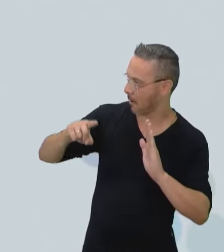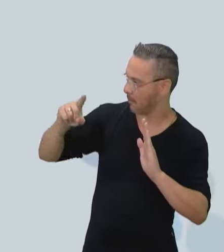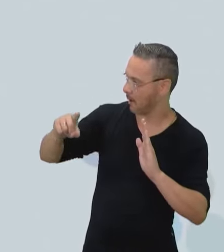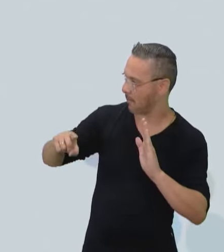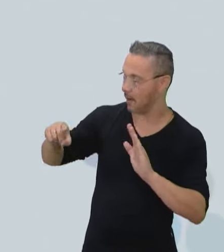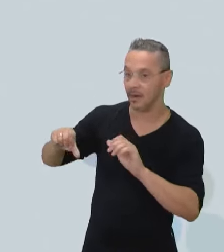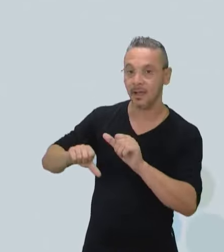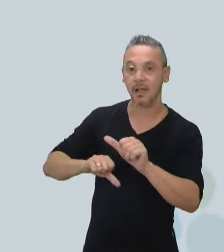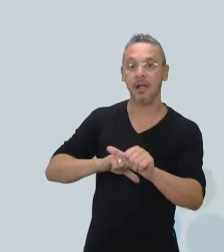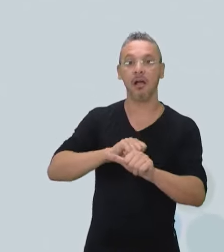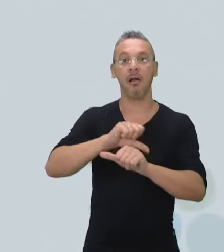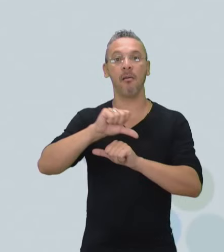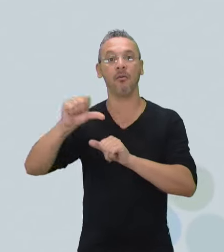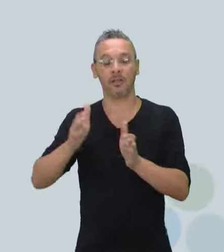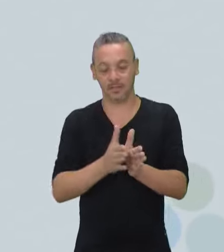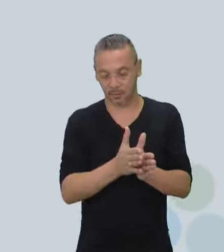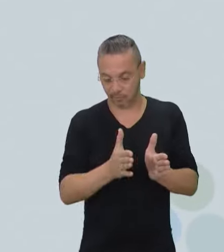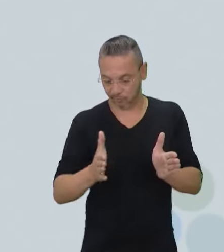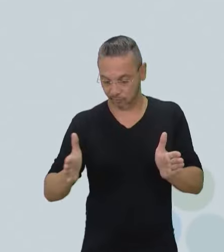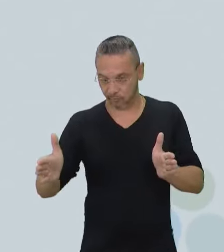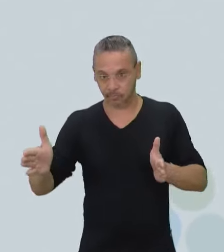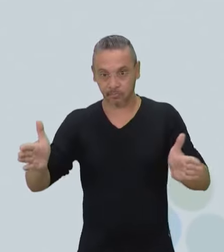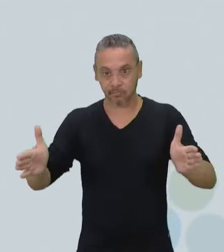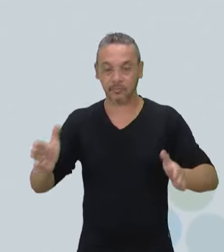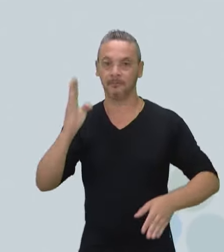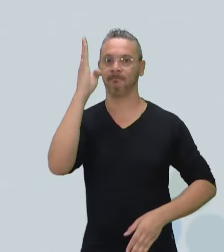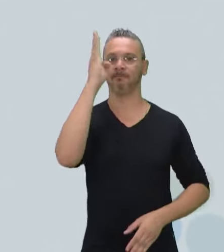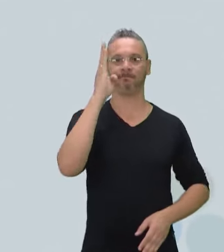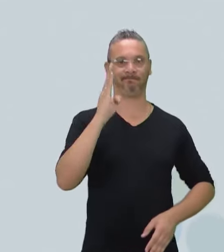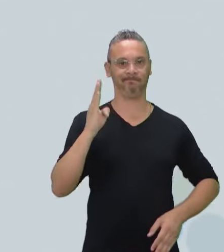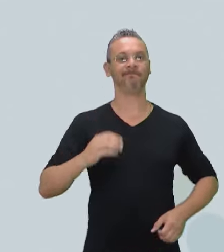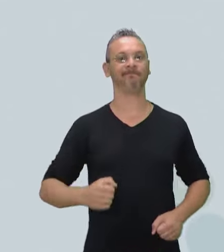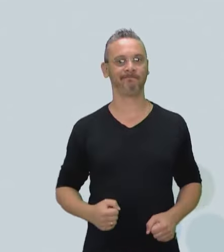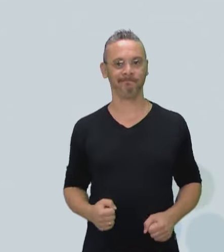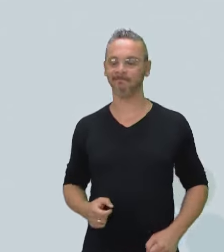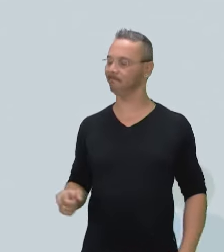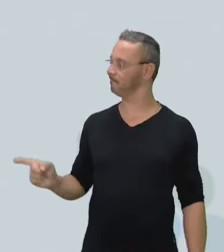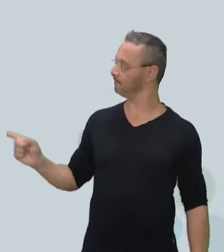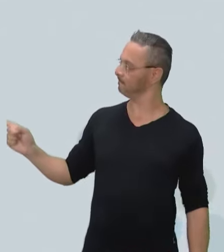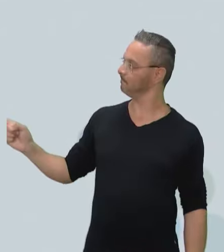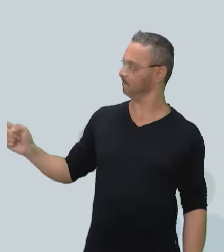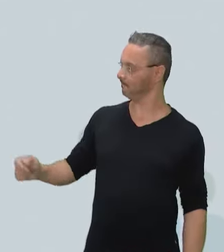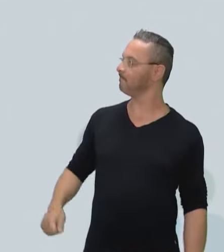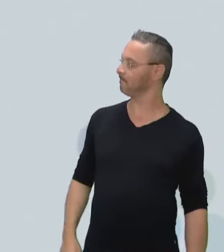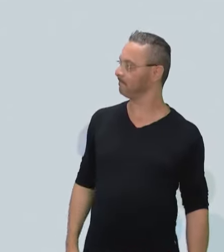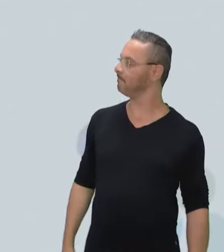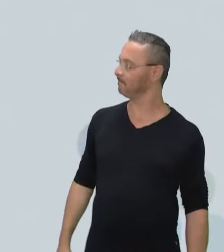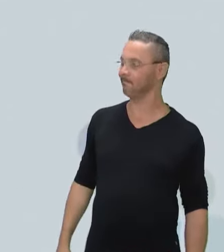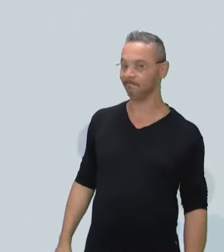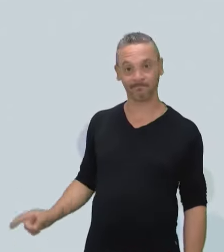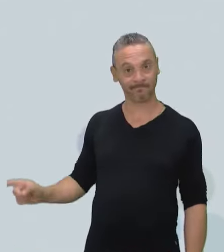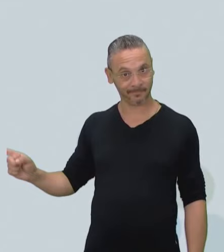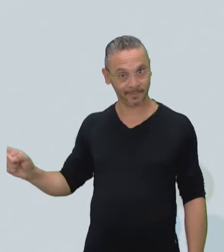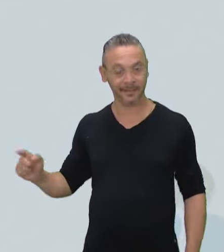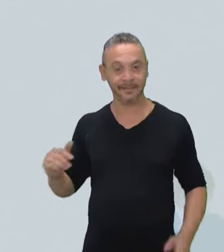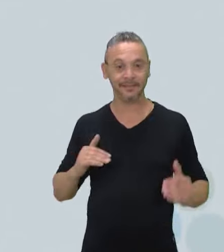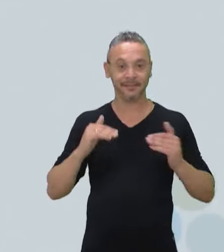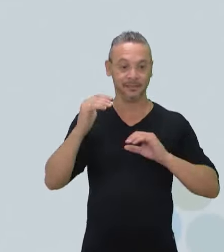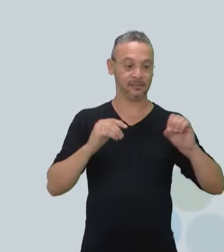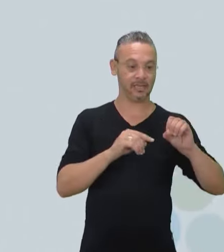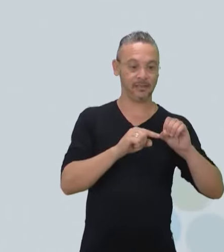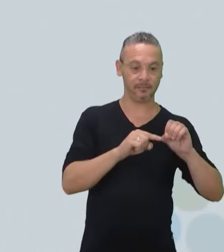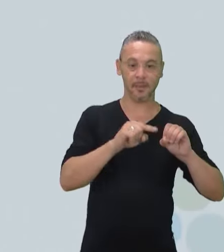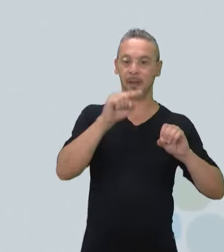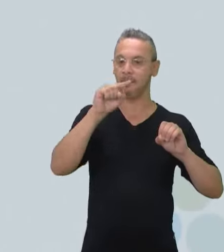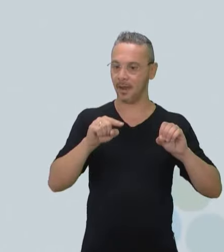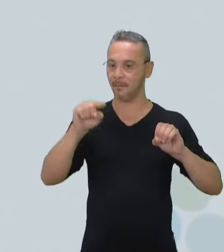no Brasil. Então, esse é um índice, como vocês podem ver aí no gráfico, que ele varia de 0 a 1,